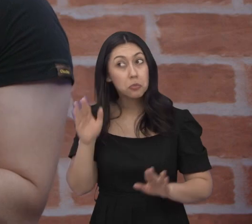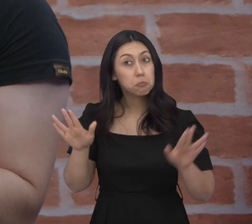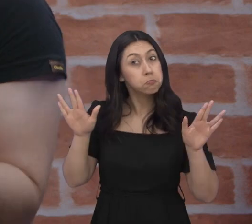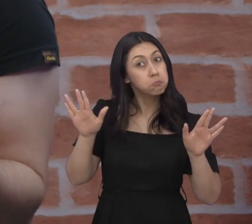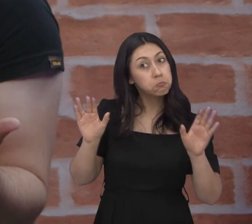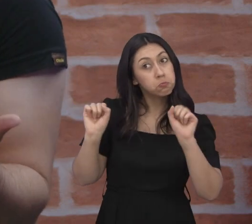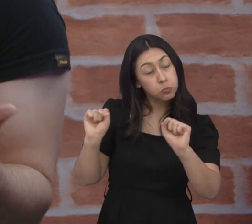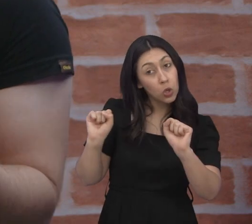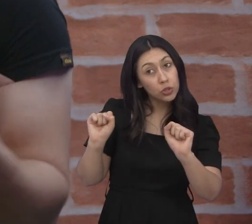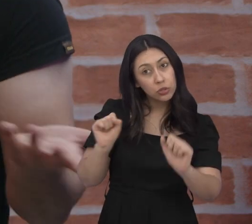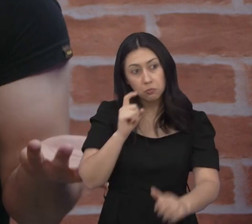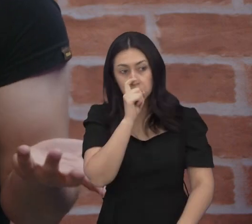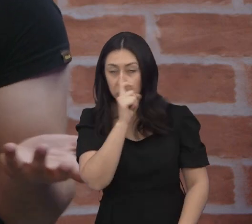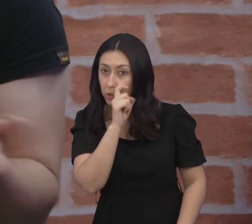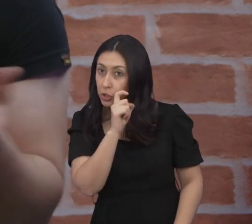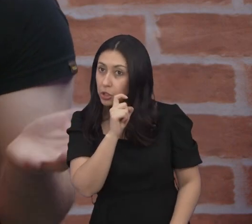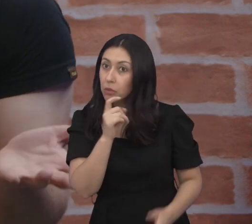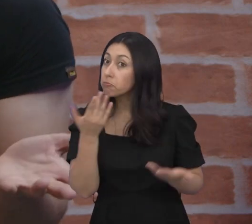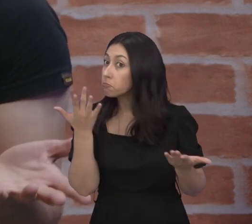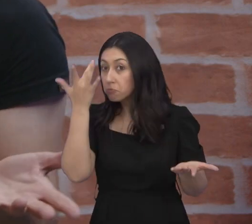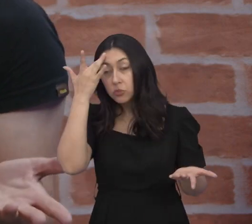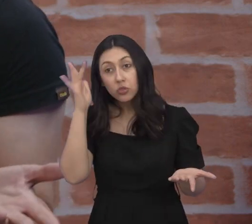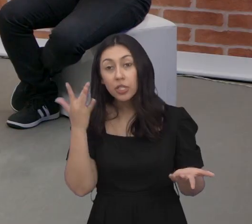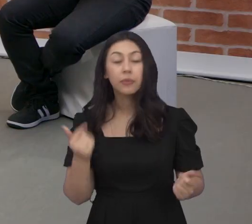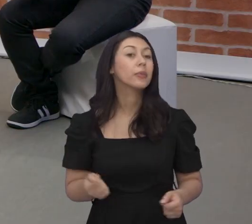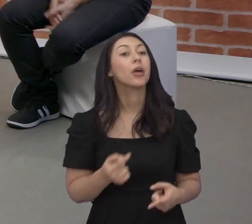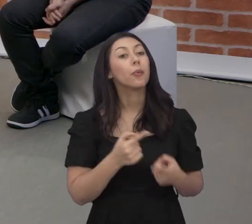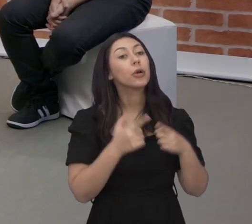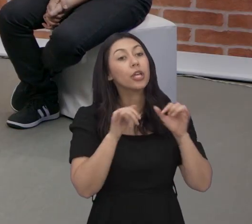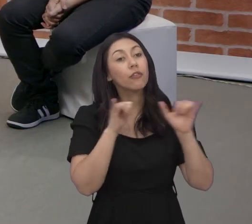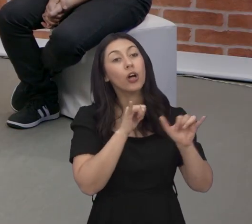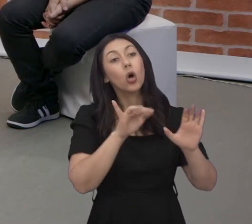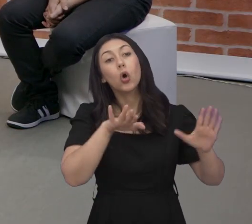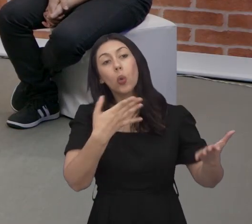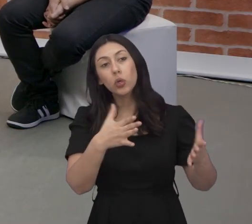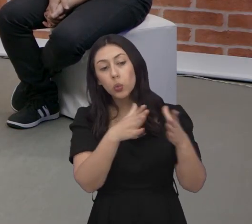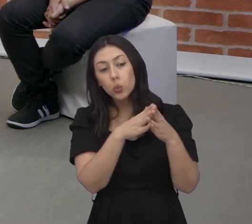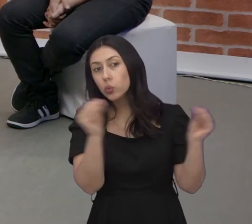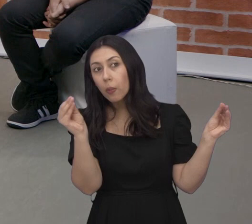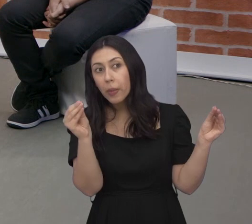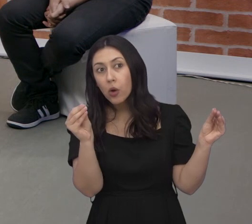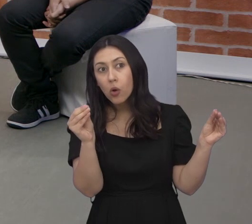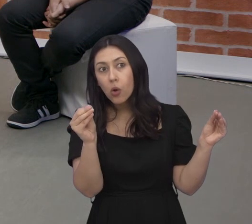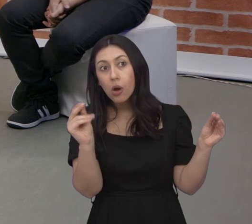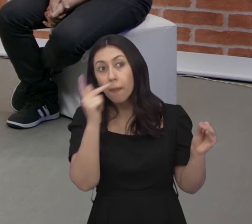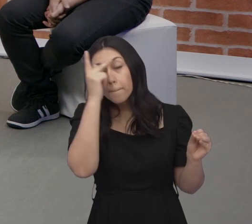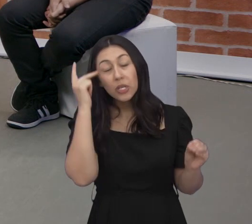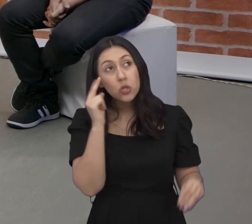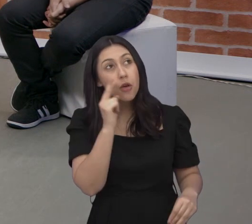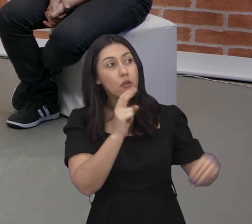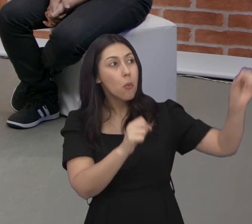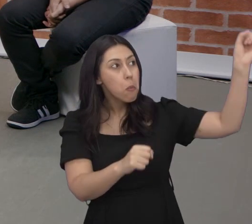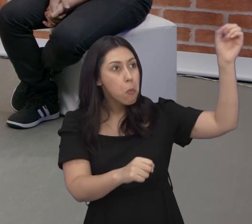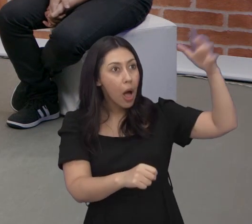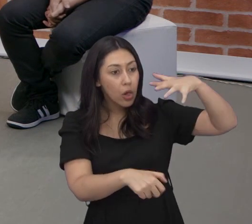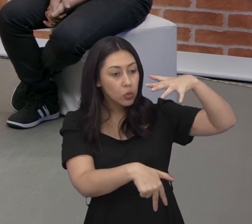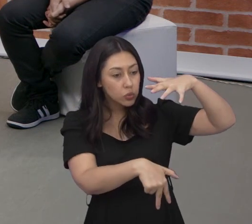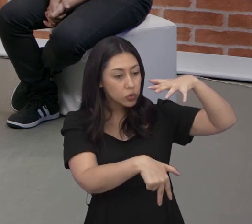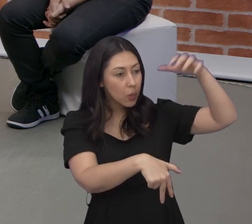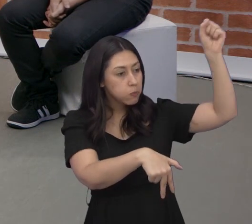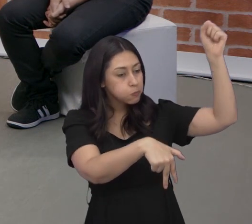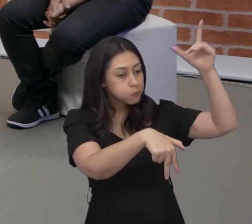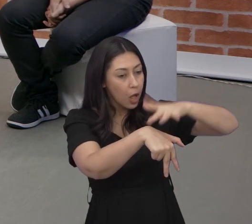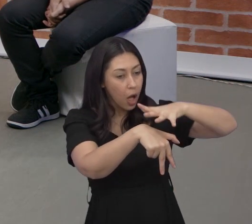pode ser, pode não ser, não sei. Não porque fala que quando ele sumiu, uma testemunha viu uma luz aparecendo, um objeto discoidal, iluminou